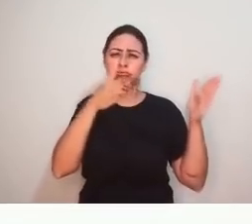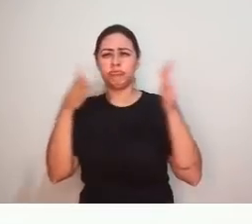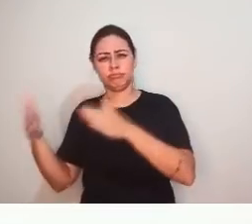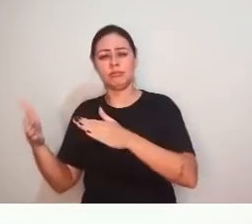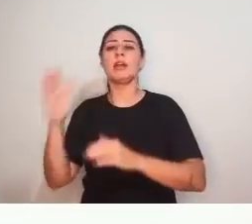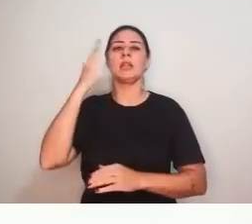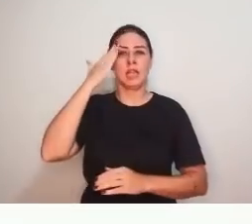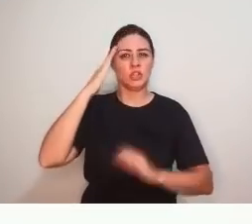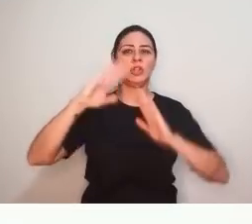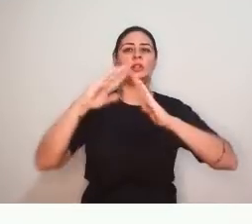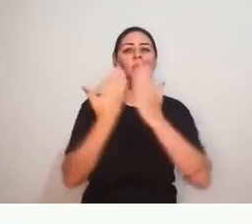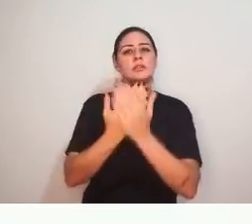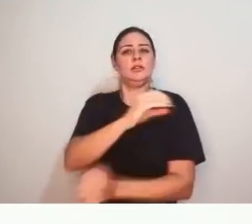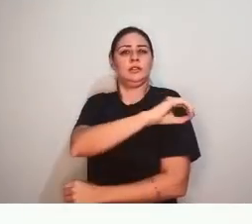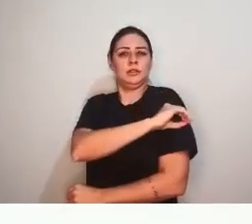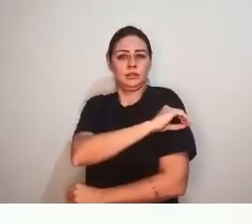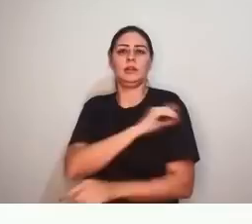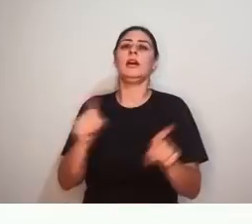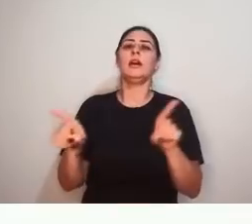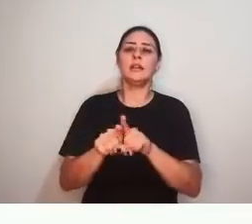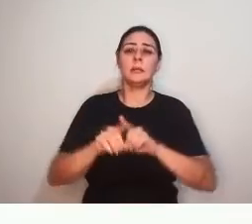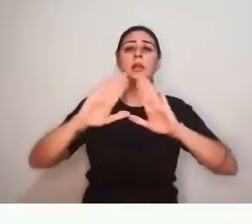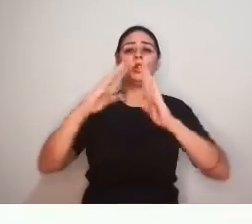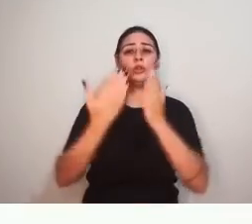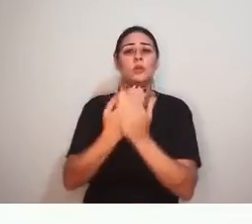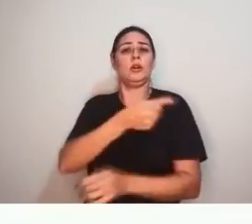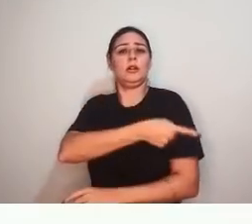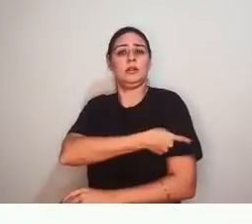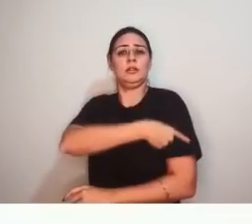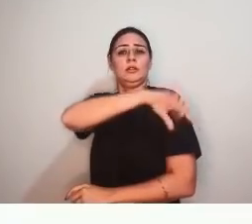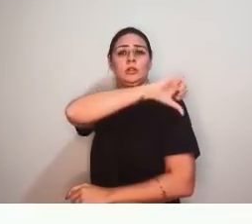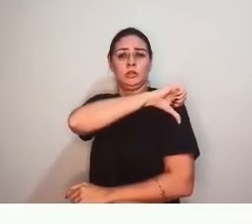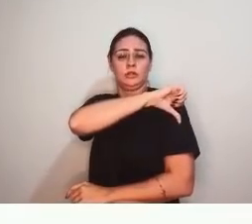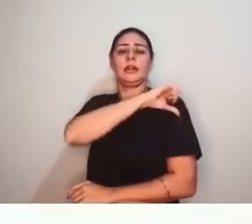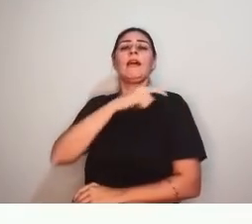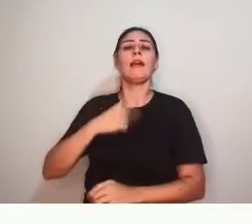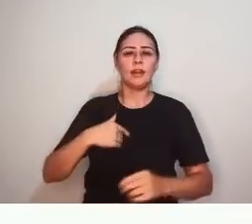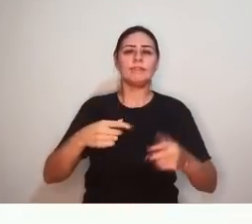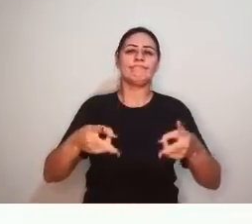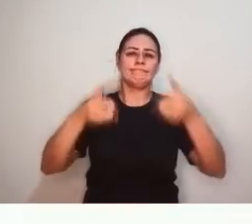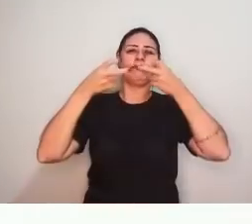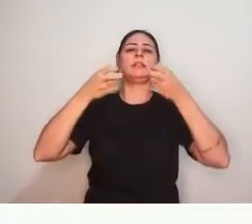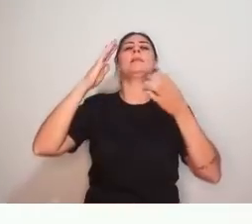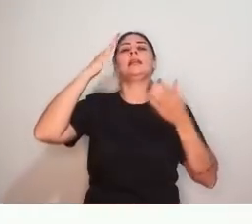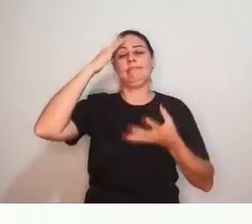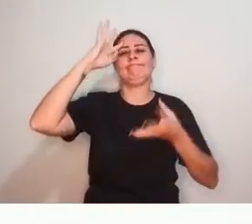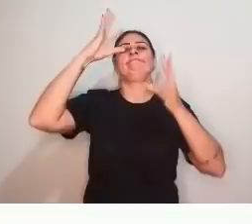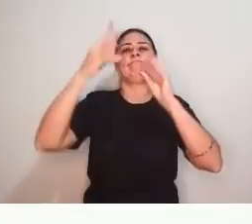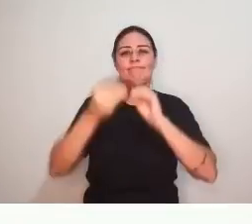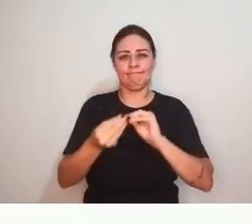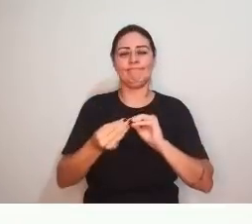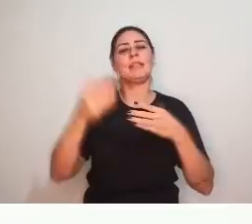Então, vocês fizeram isso tanto para a educação infantil como para o ensino fundamental, e foi de muita valia para mim, para entender